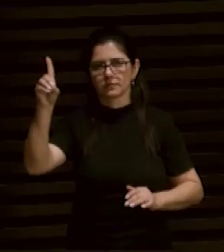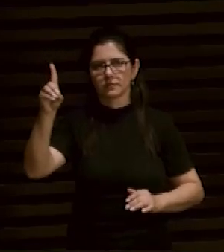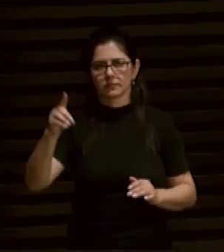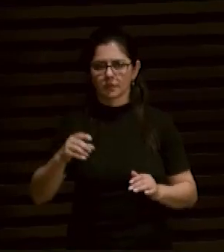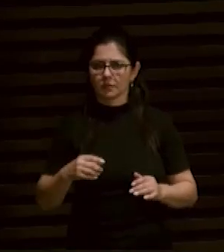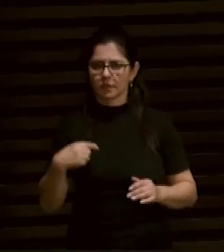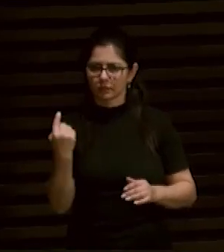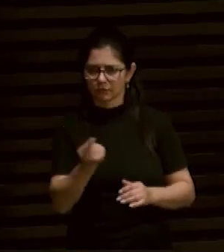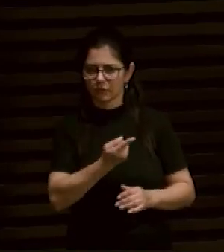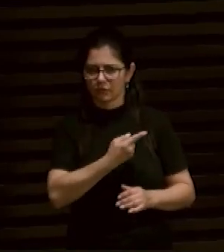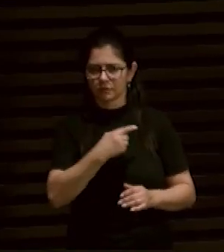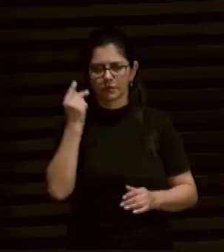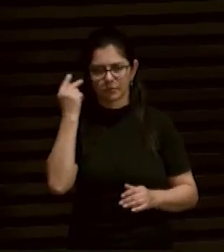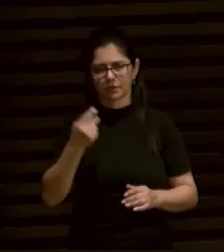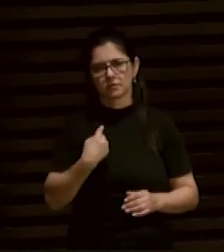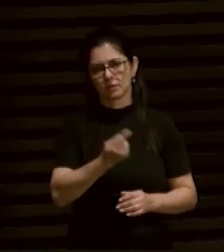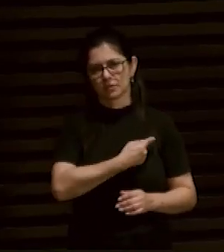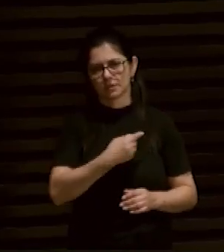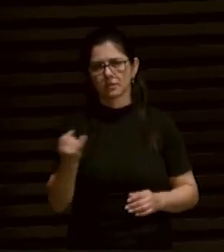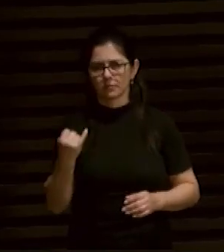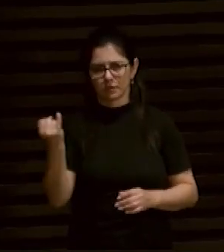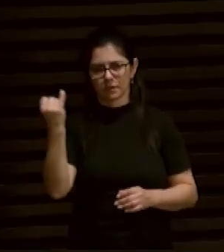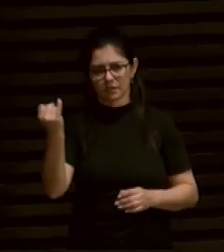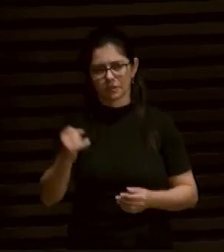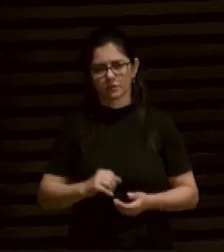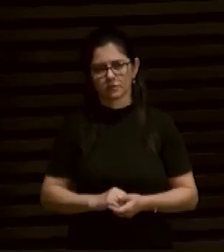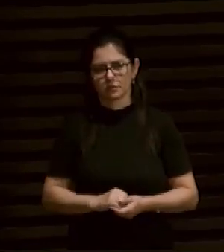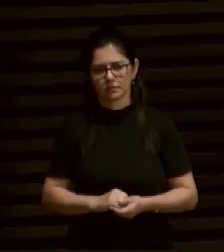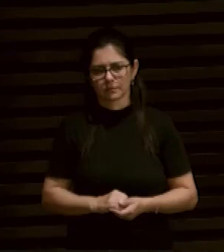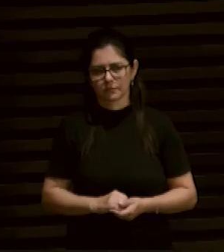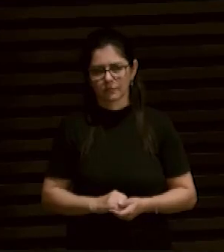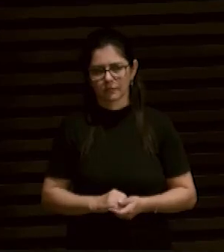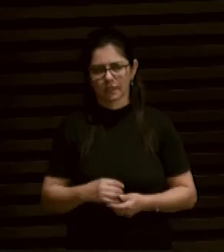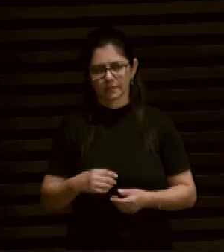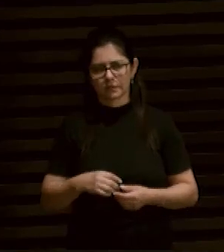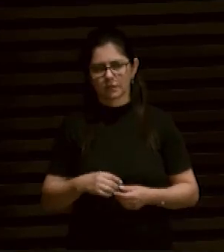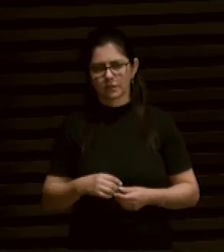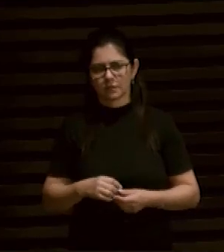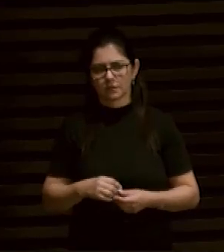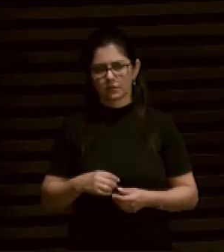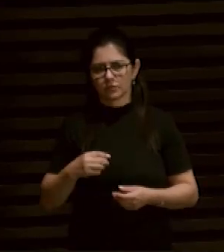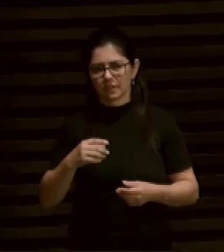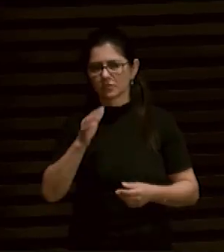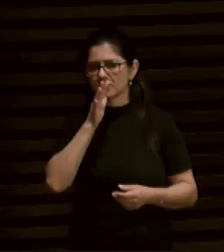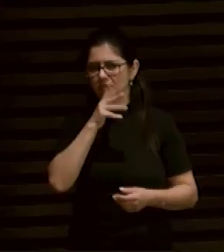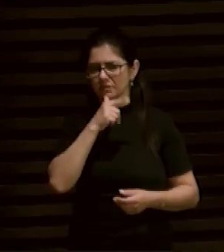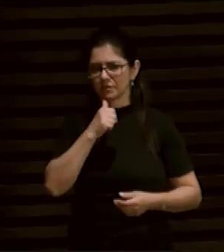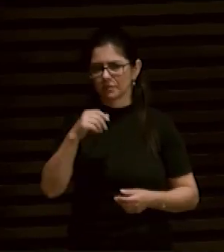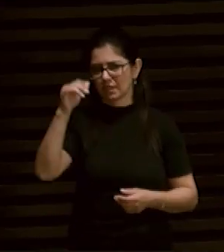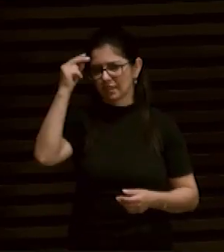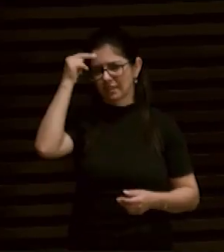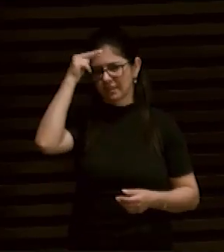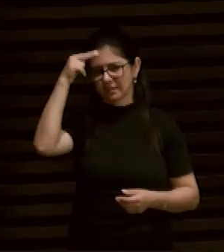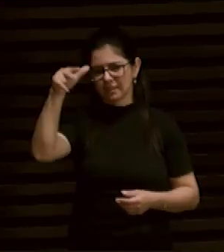igreja. O texto vai falar, por exemplo, que Nínive demorava 3 dias para poder percorrer essa cidade. Também fala no capítulo 4